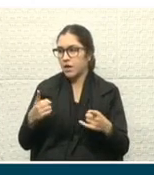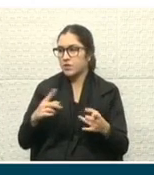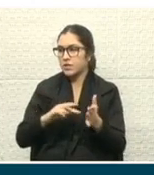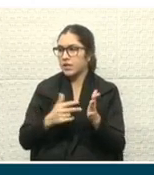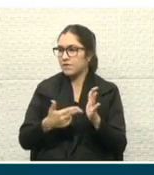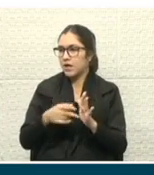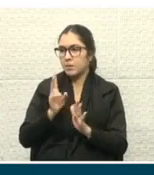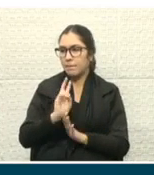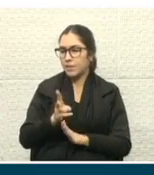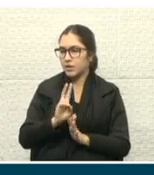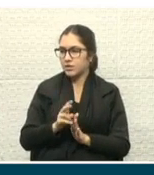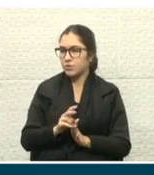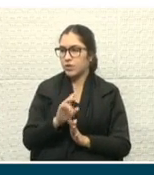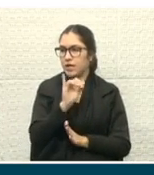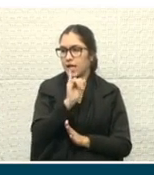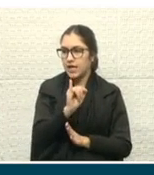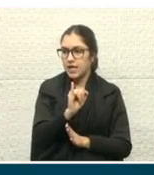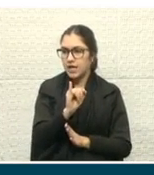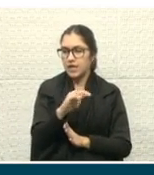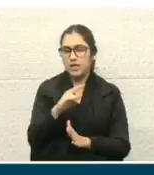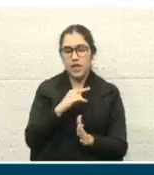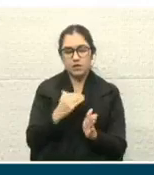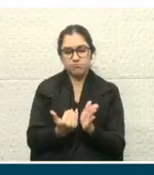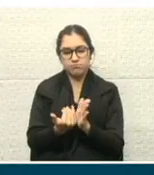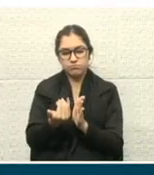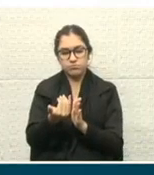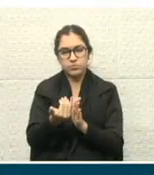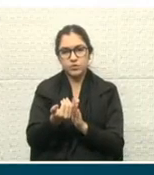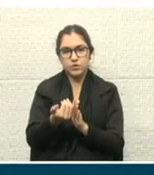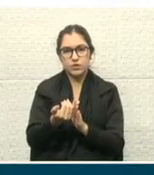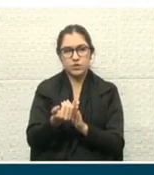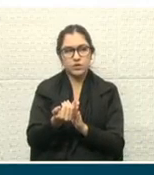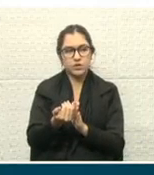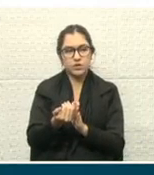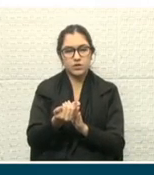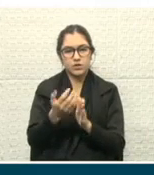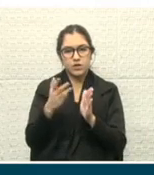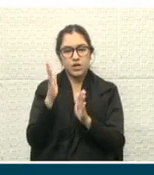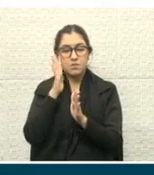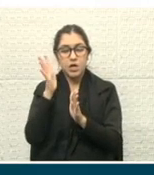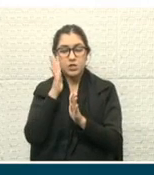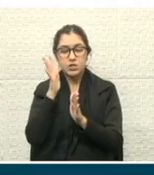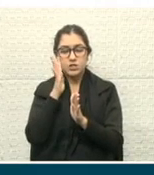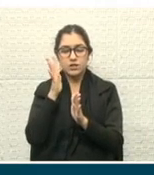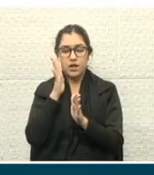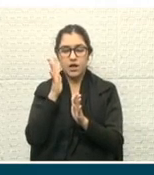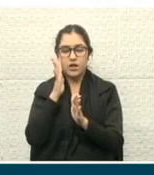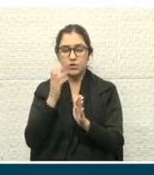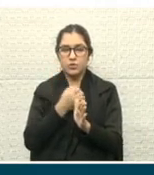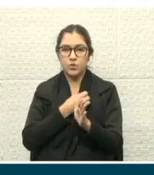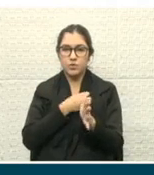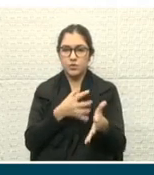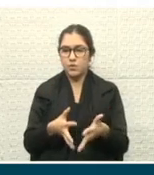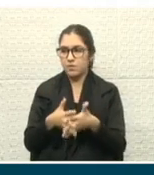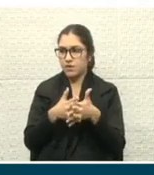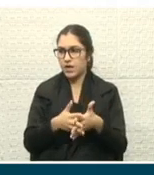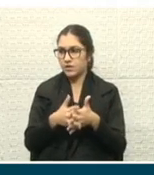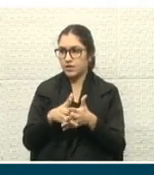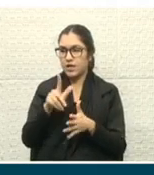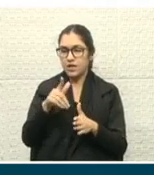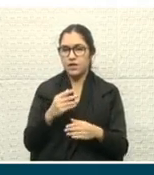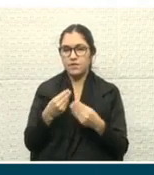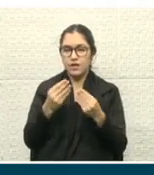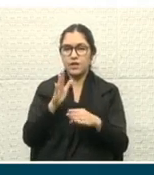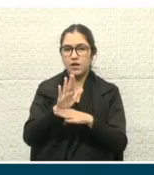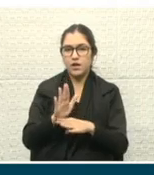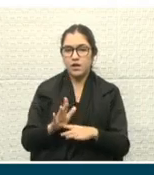sentido é o mesmo. O i vai compor a parte imaginária do número complexo. Ele vai